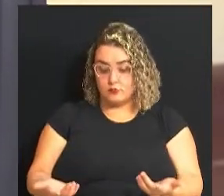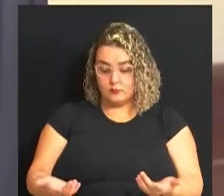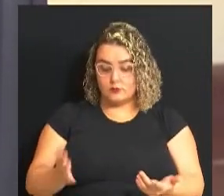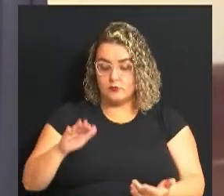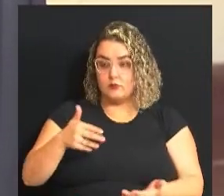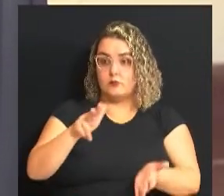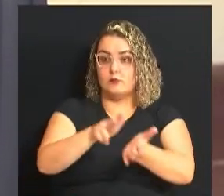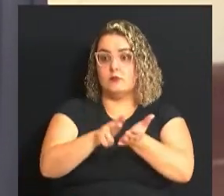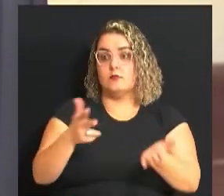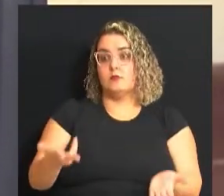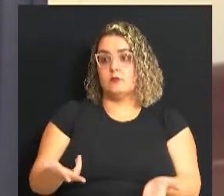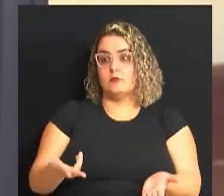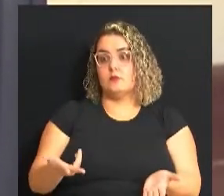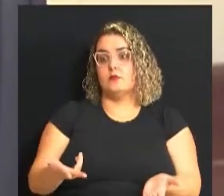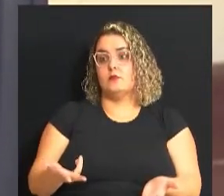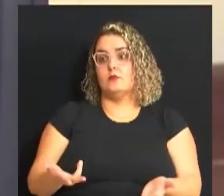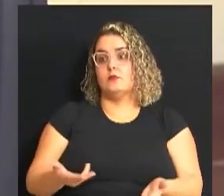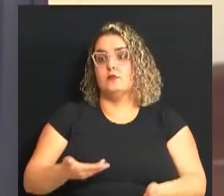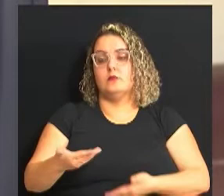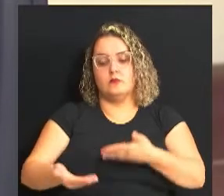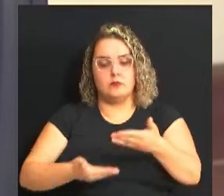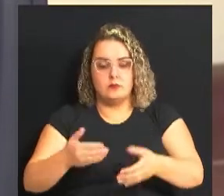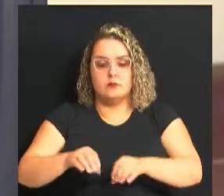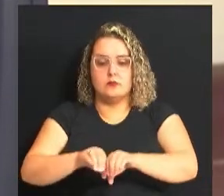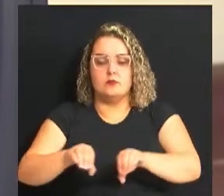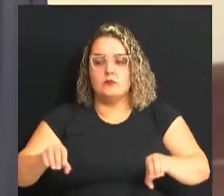você leva lá tratamento de esgoto, você